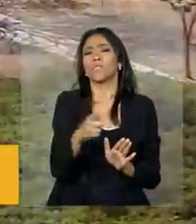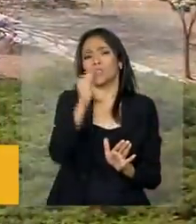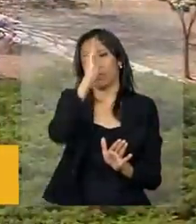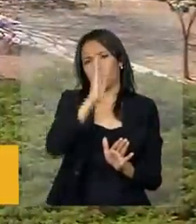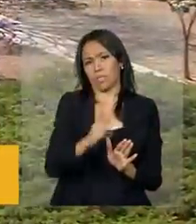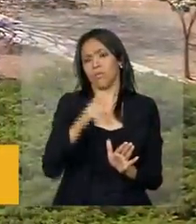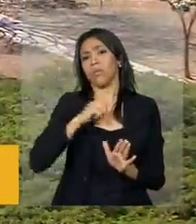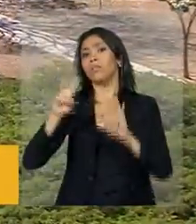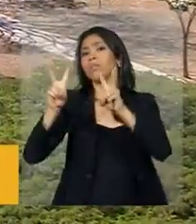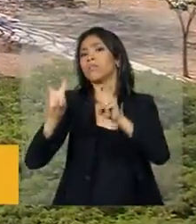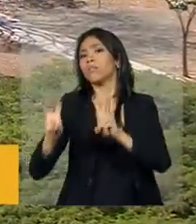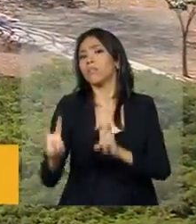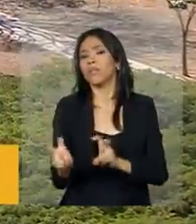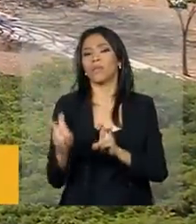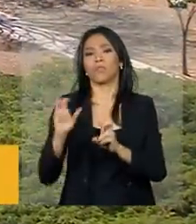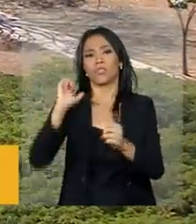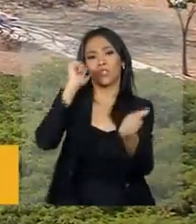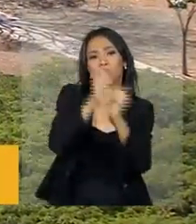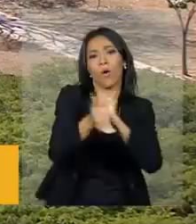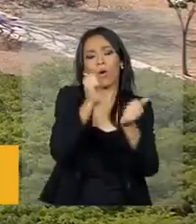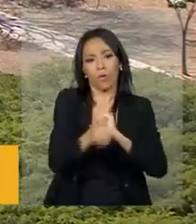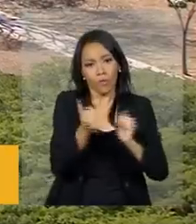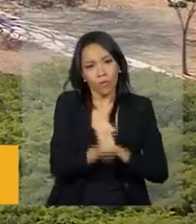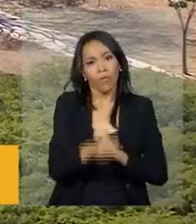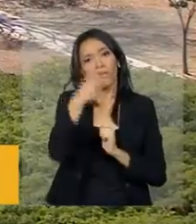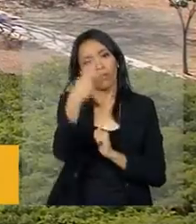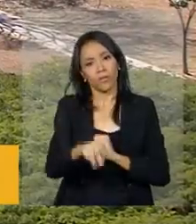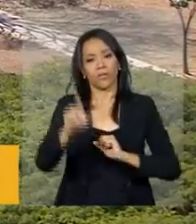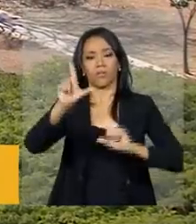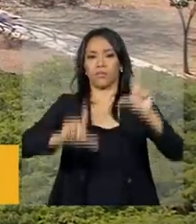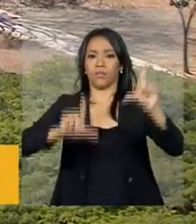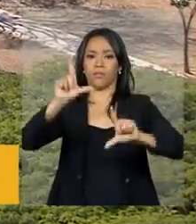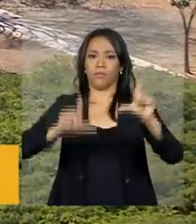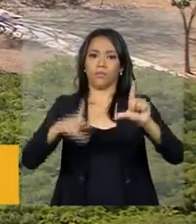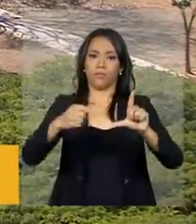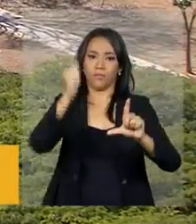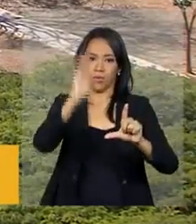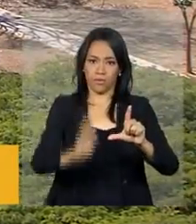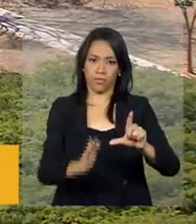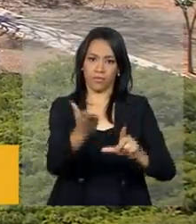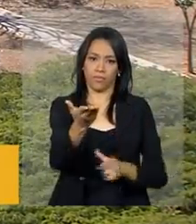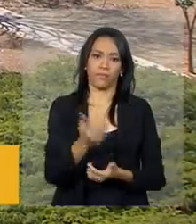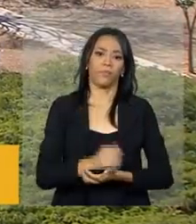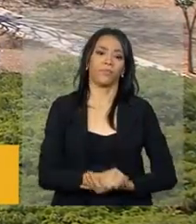de esportes mais antigos da televisão brasileira.